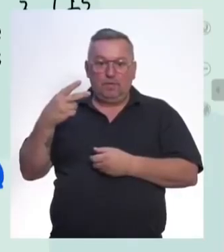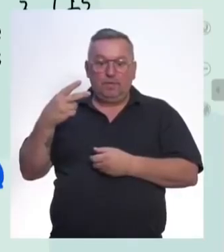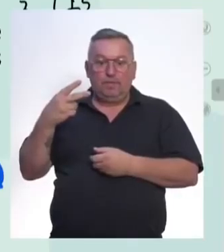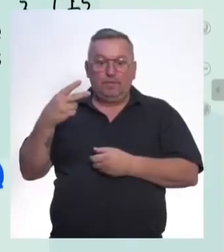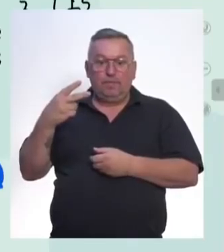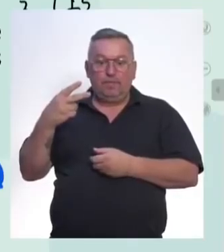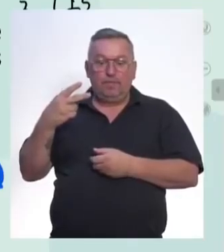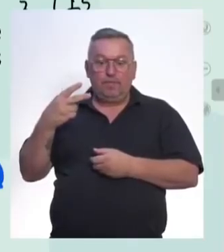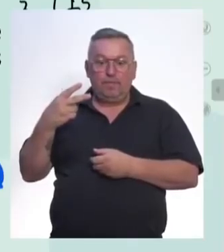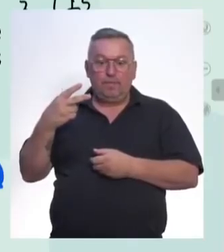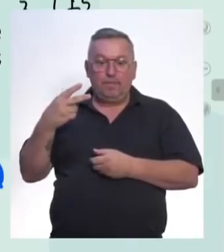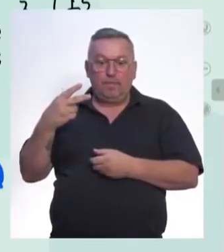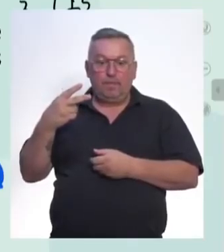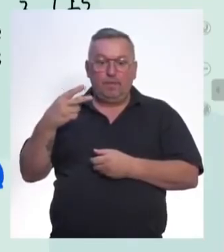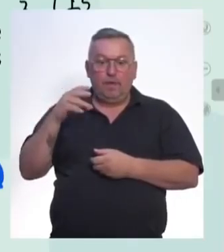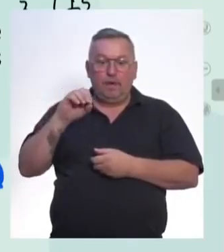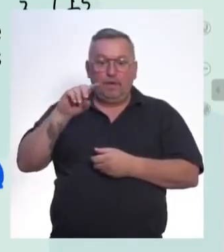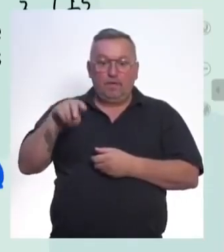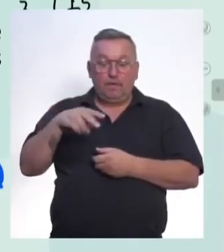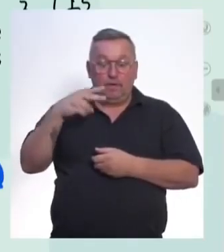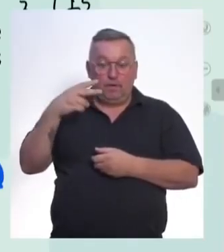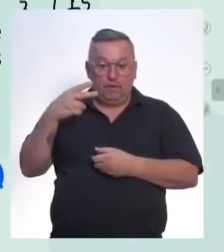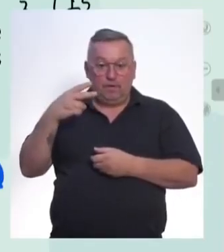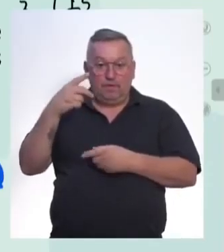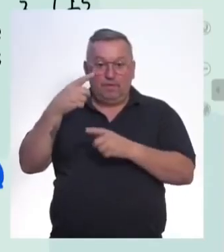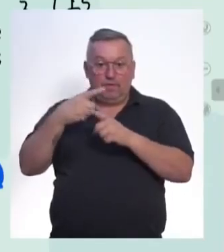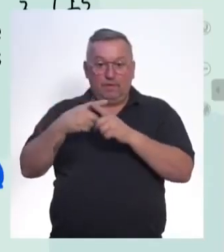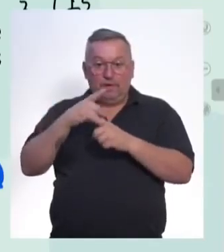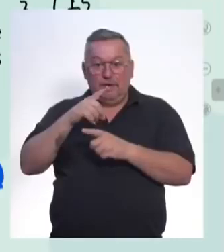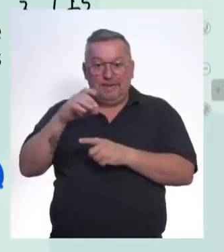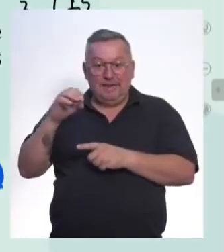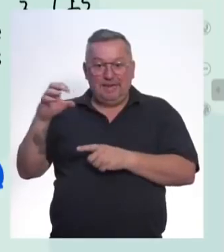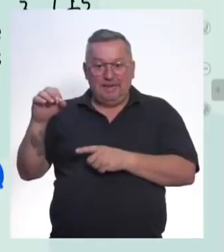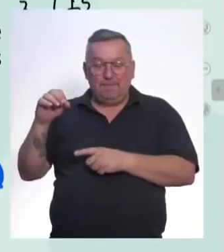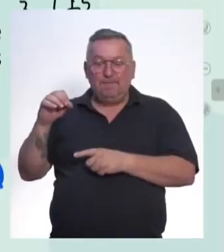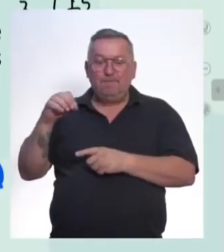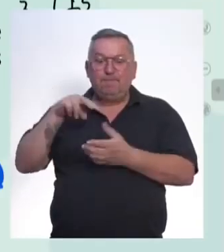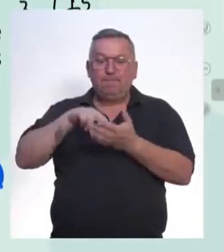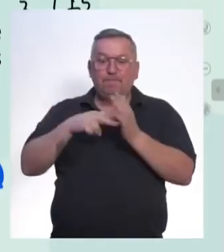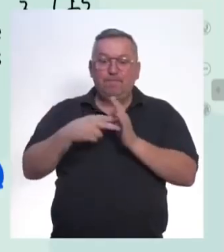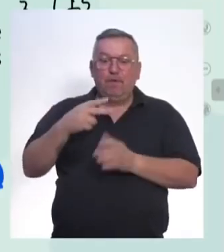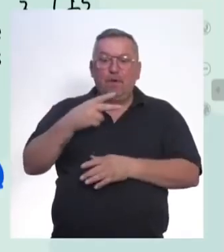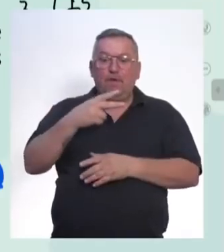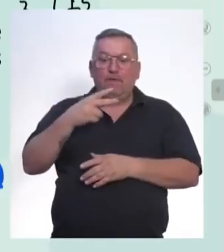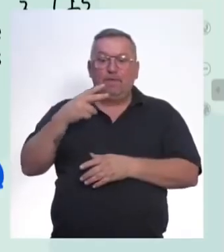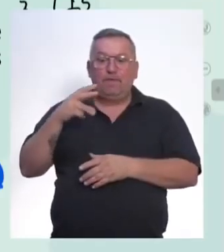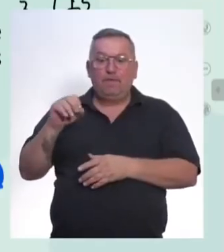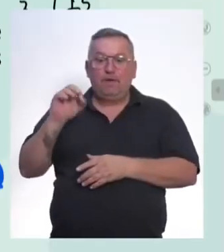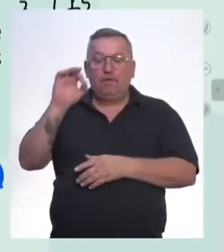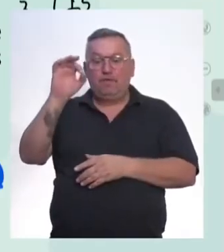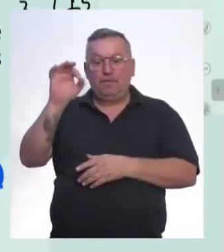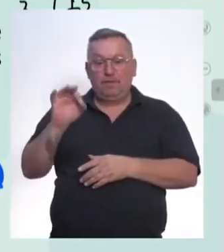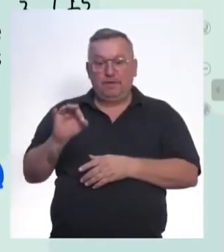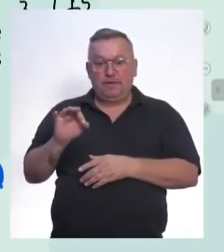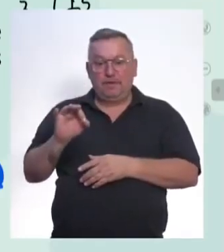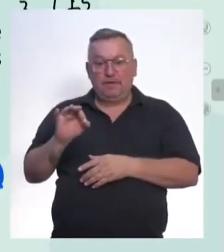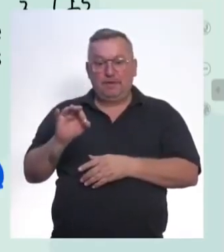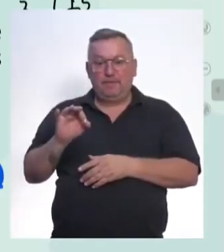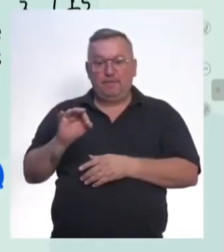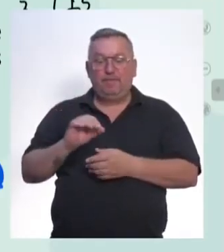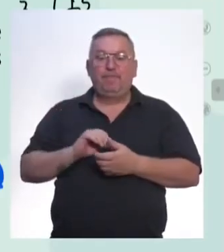0,2. Tudo bem? 0,2 vezes 100, tá? Chegamos aí aonde? Chegamos